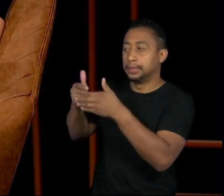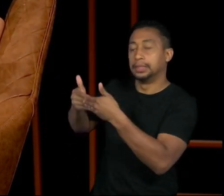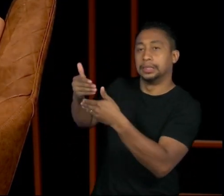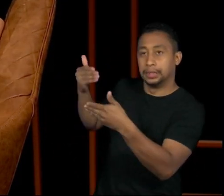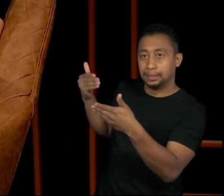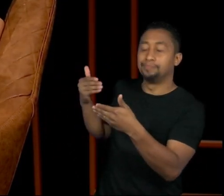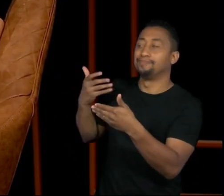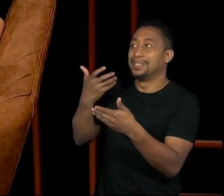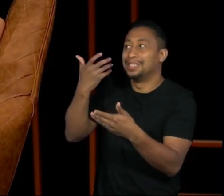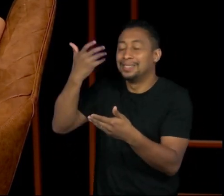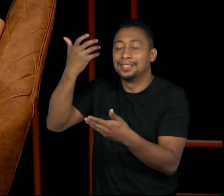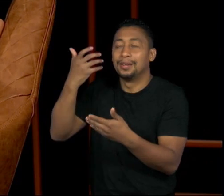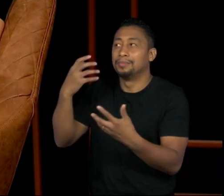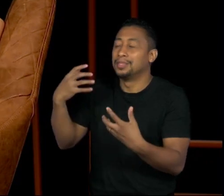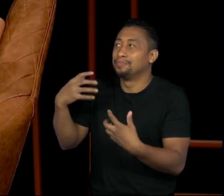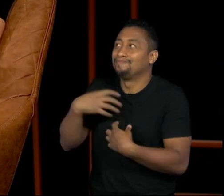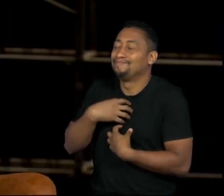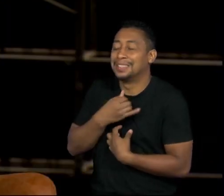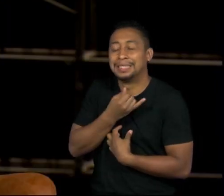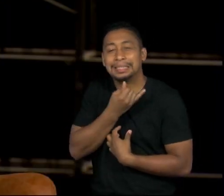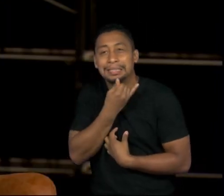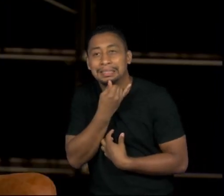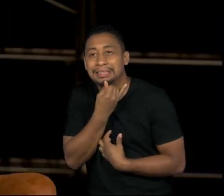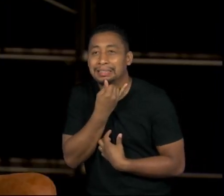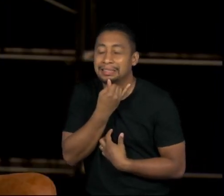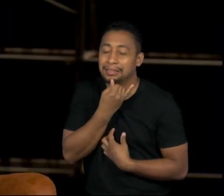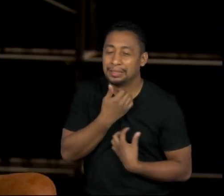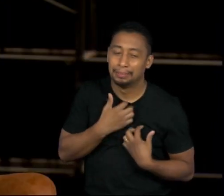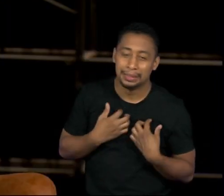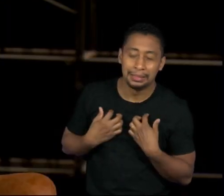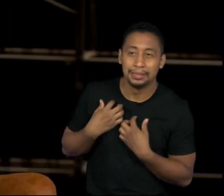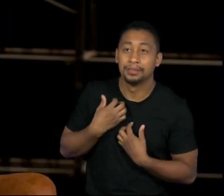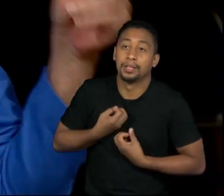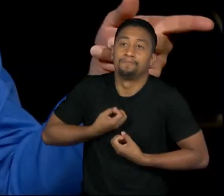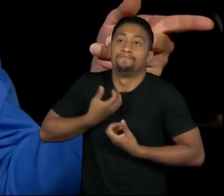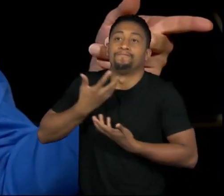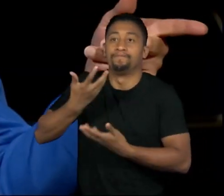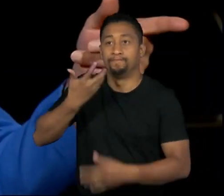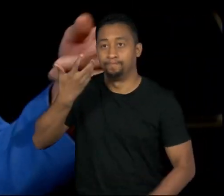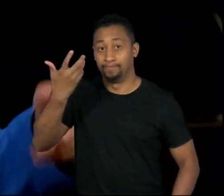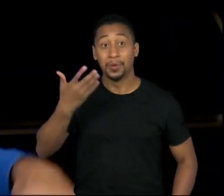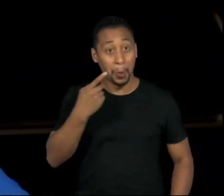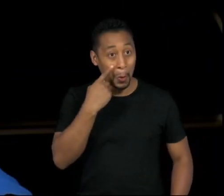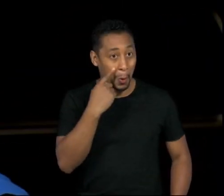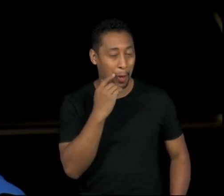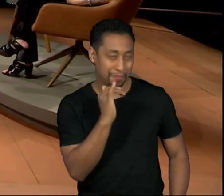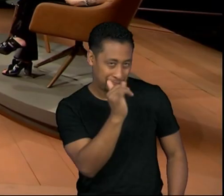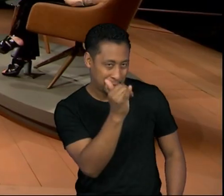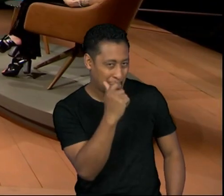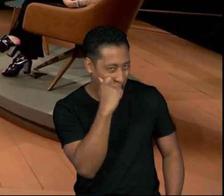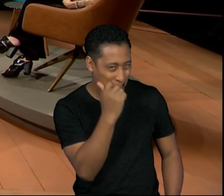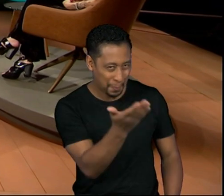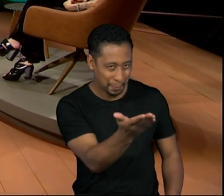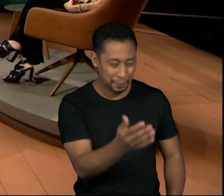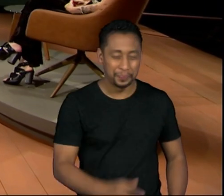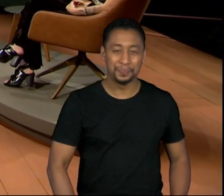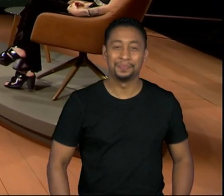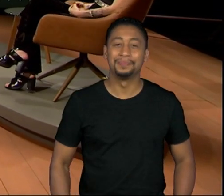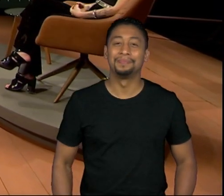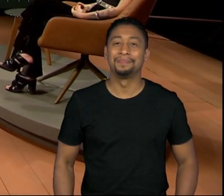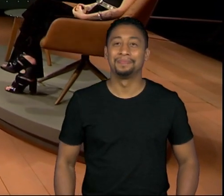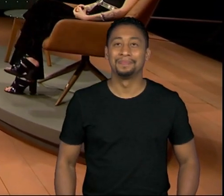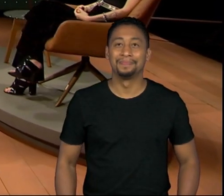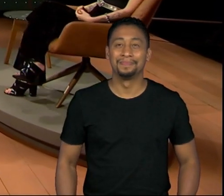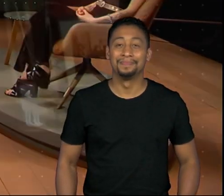são destemidas em relação às suas próprias sombras. Mais um depoimento para você, Ana.